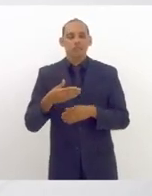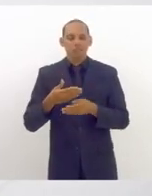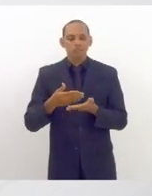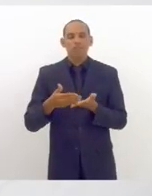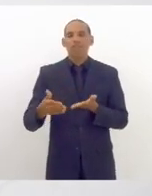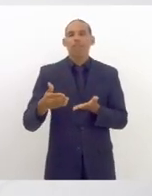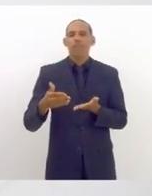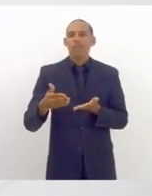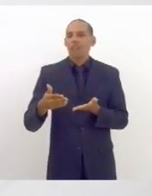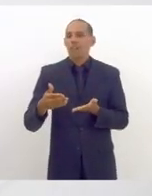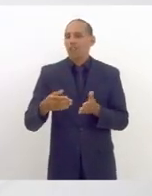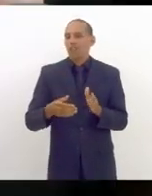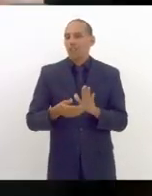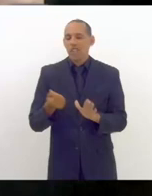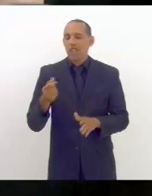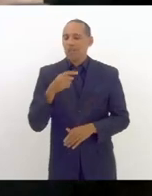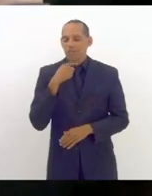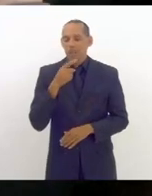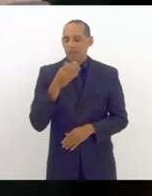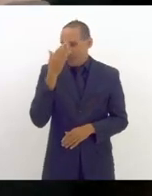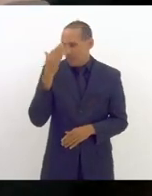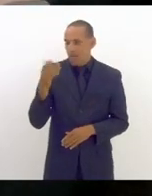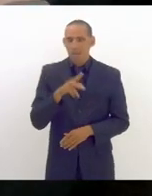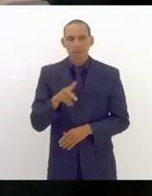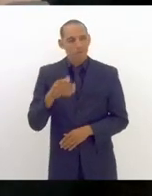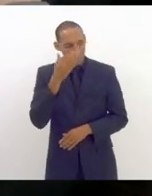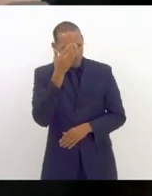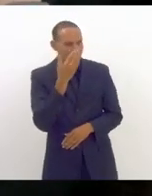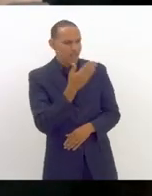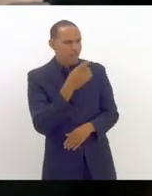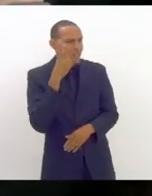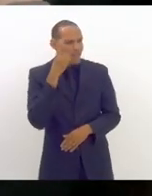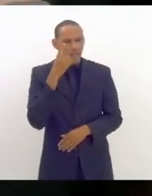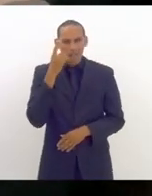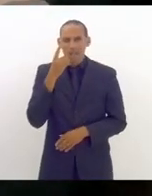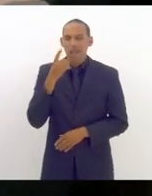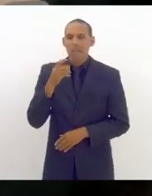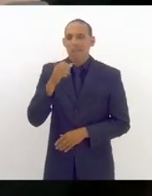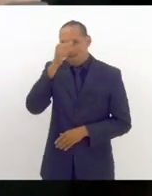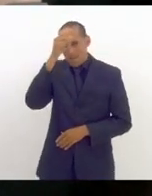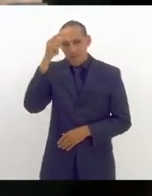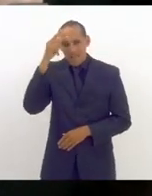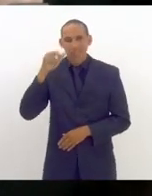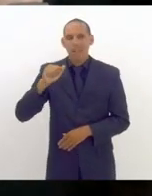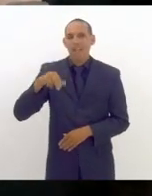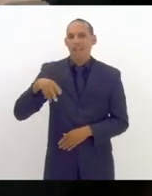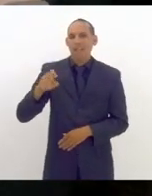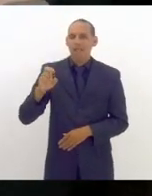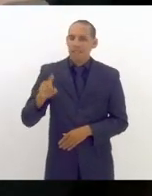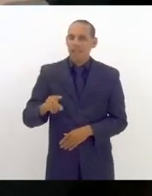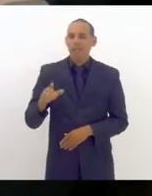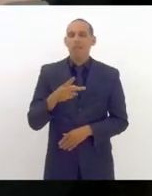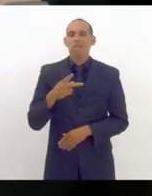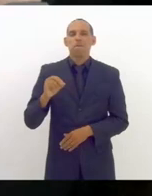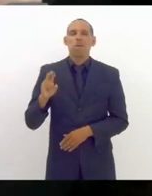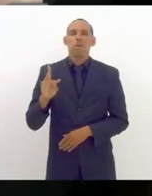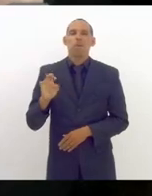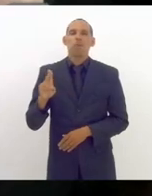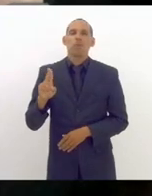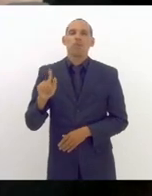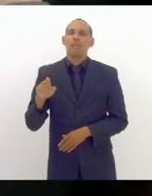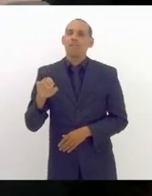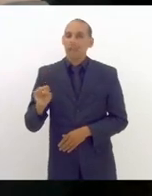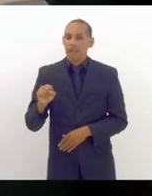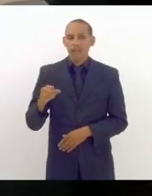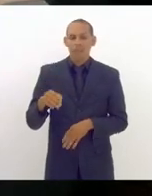Eu que agradeço Deputado por favor Prefeito André português só